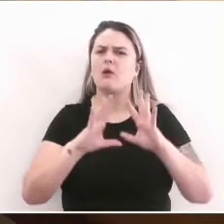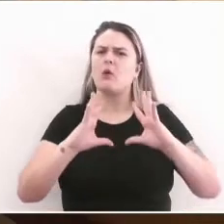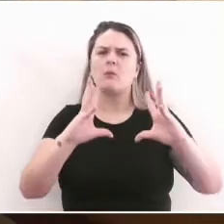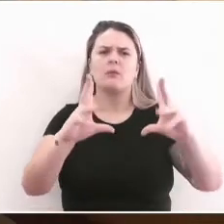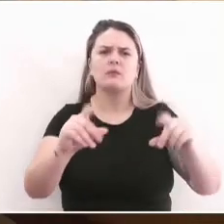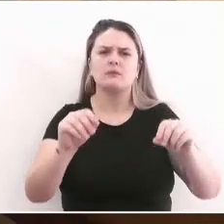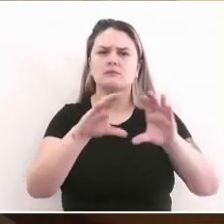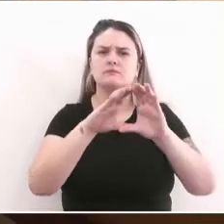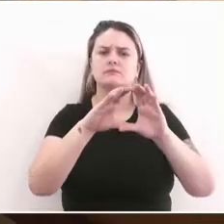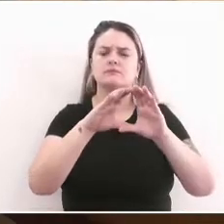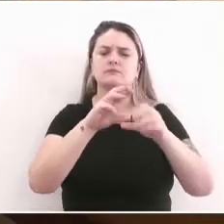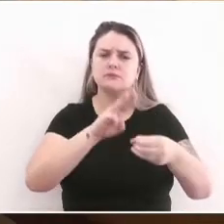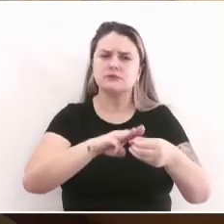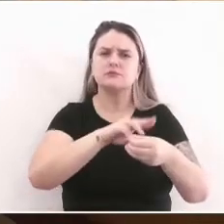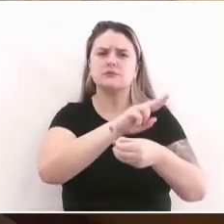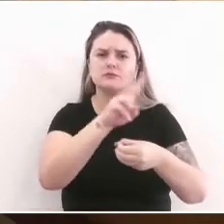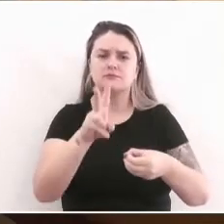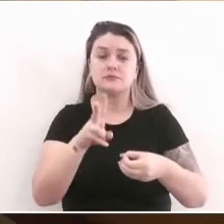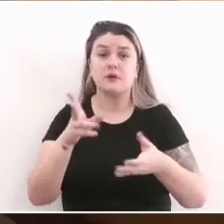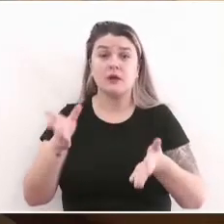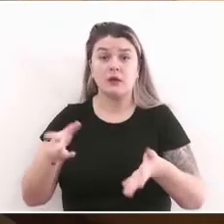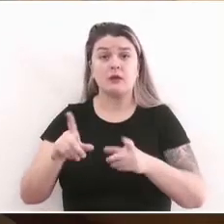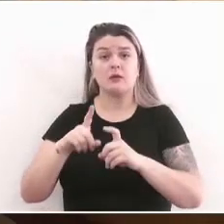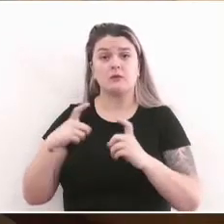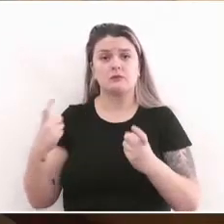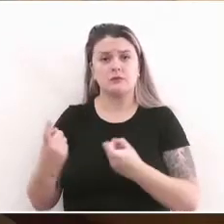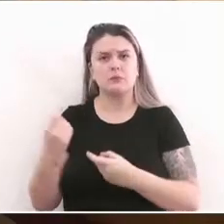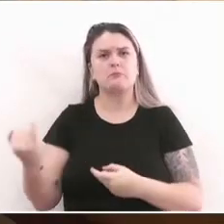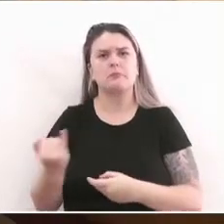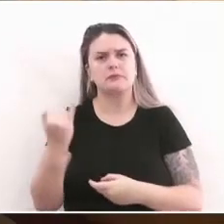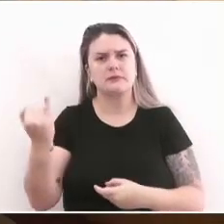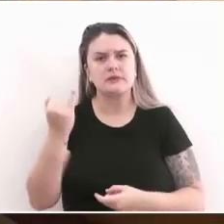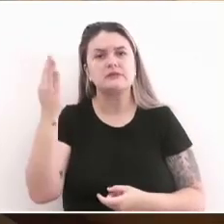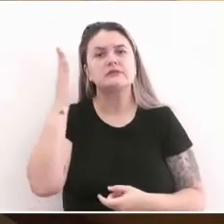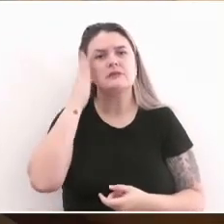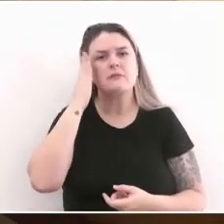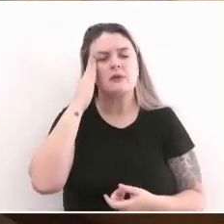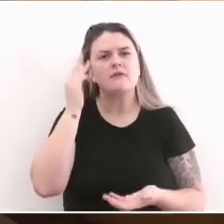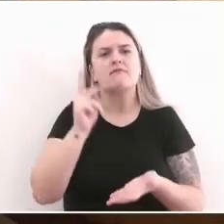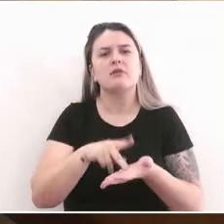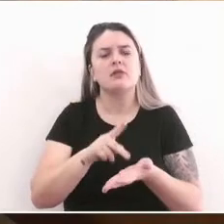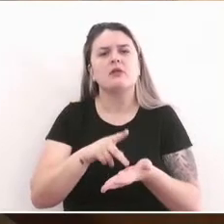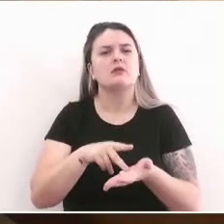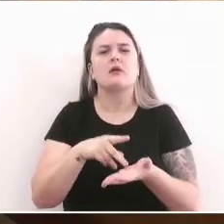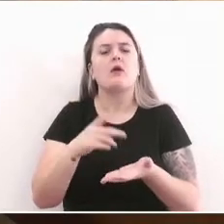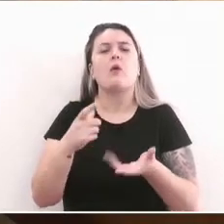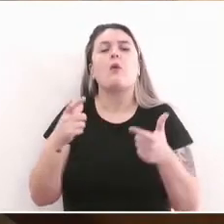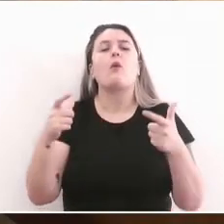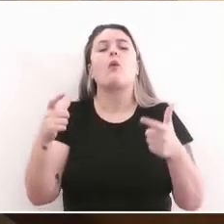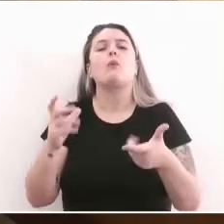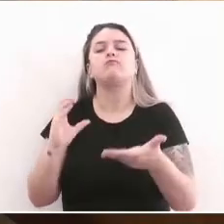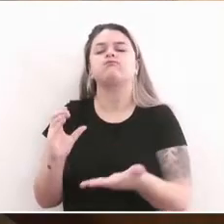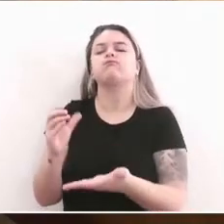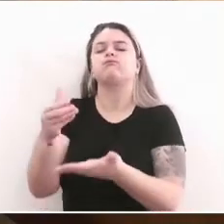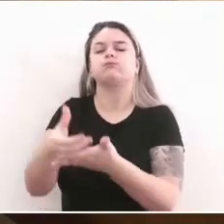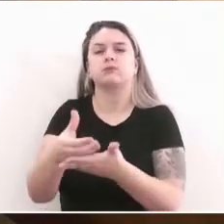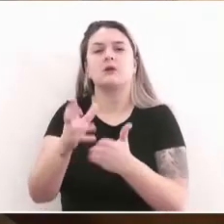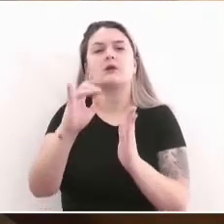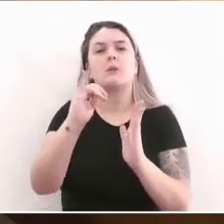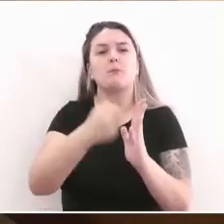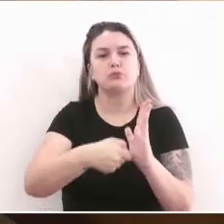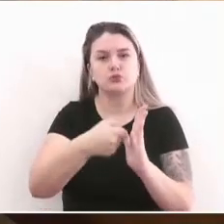de União da Vitória. Essa audiência é muito importante para saber realmente onde foram investidos os seus